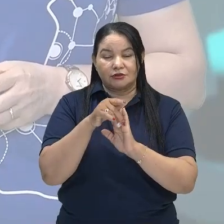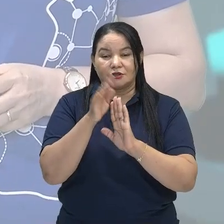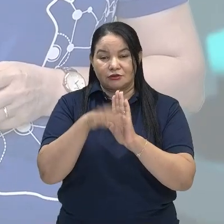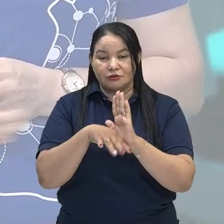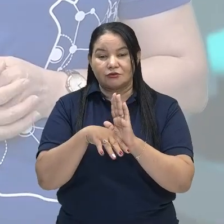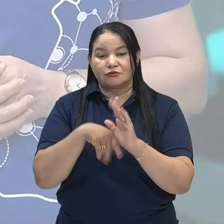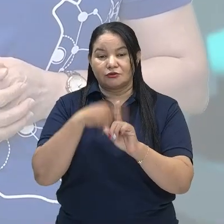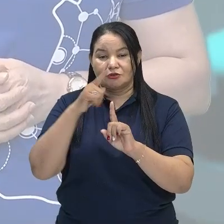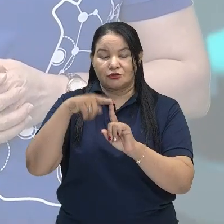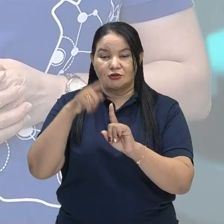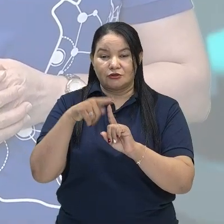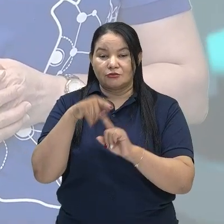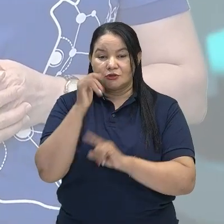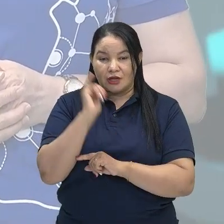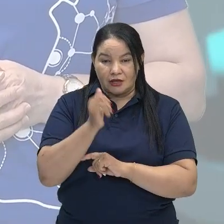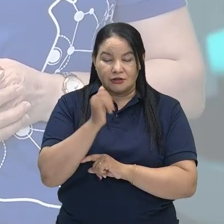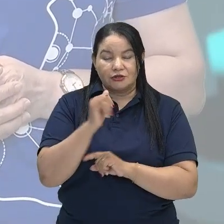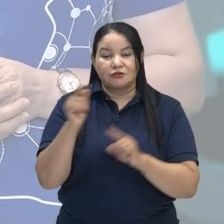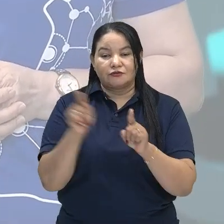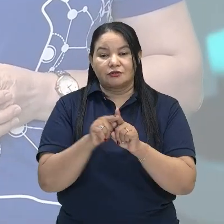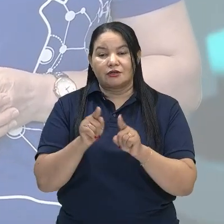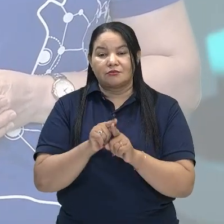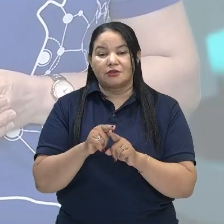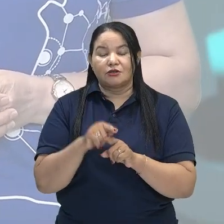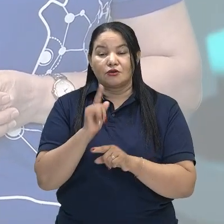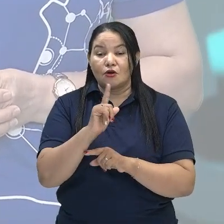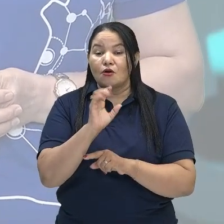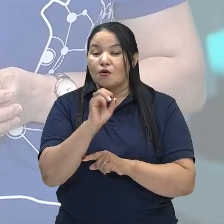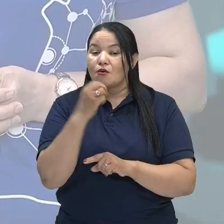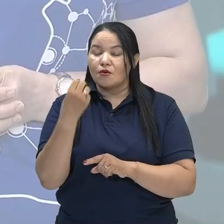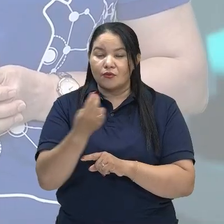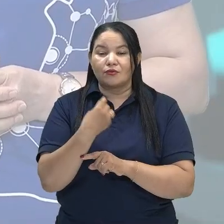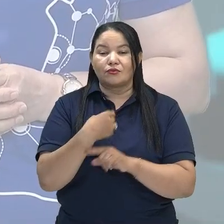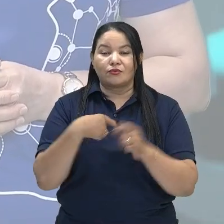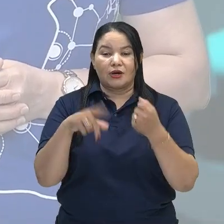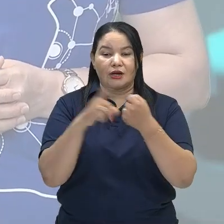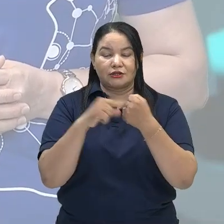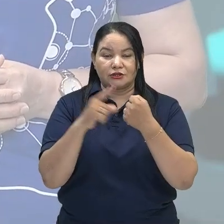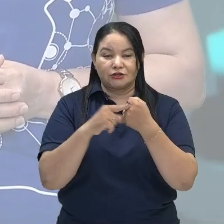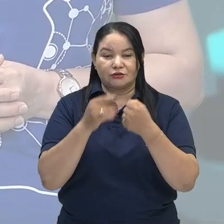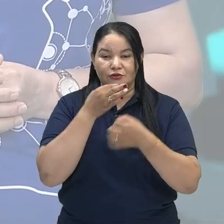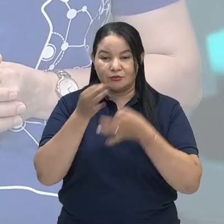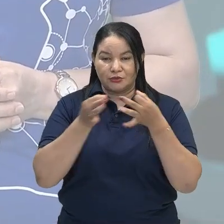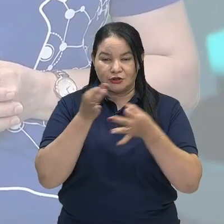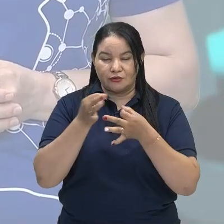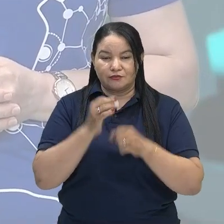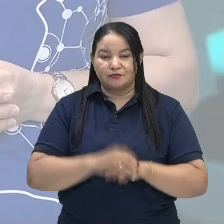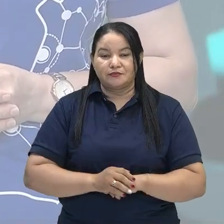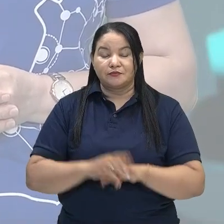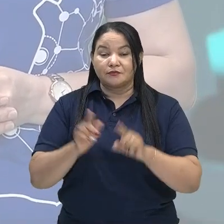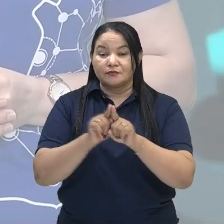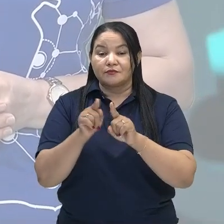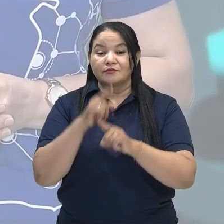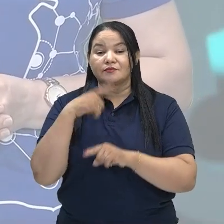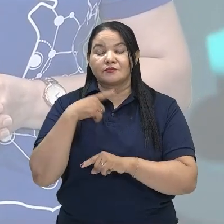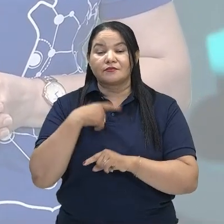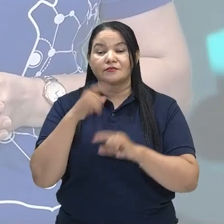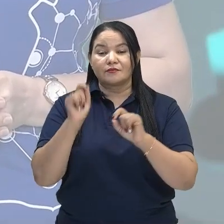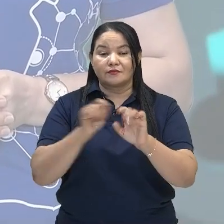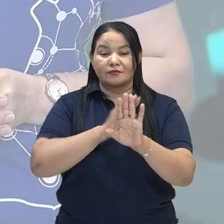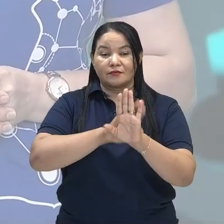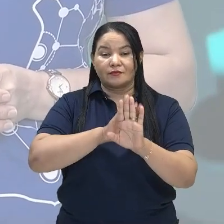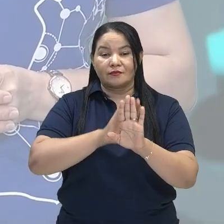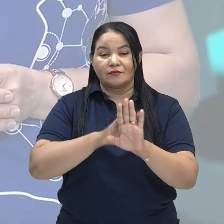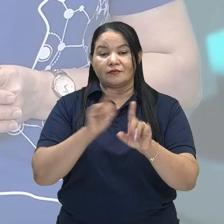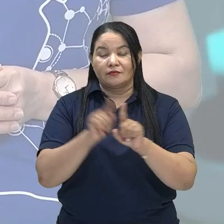tipo narrativo, ou o artigo de opinião. Vai estar presente também a subjetividade, que é